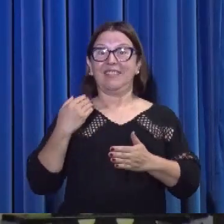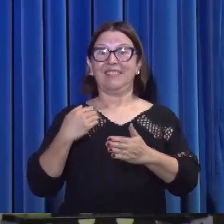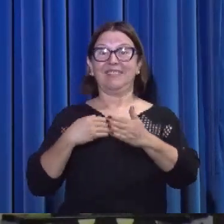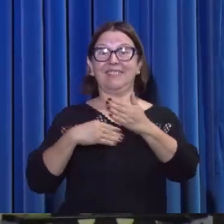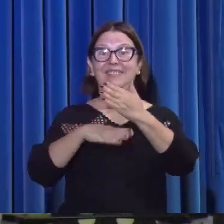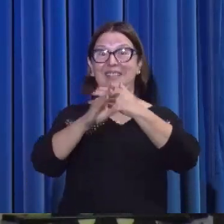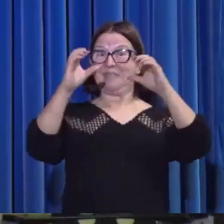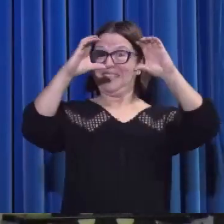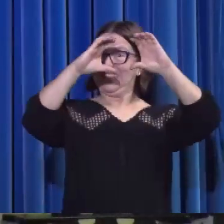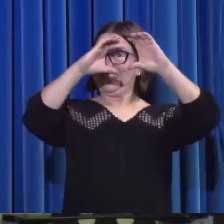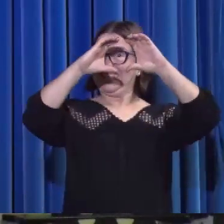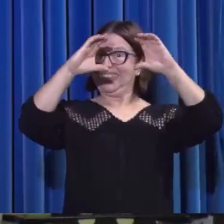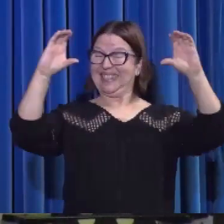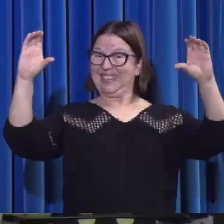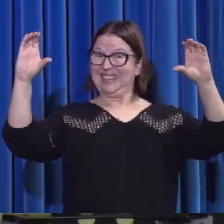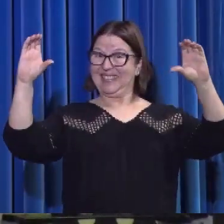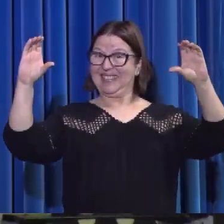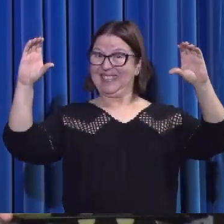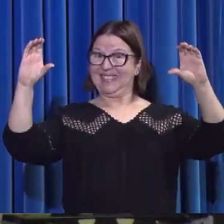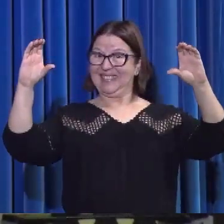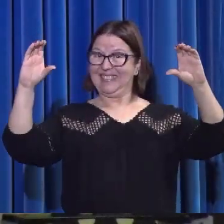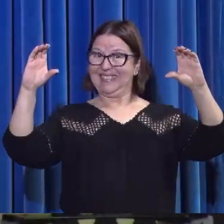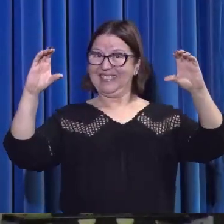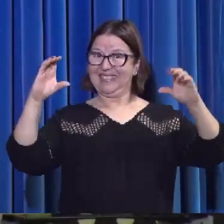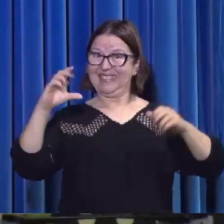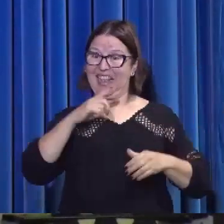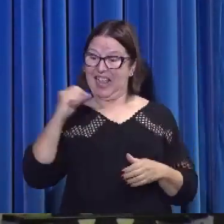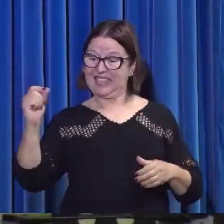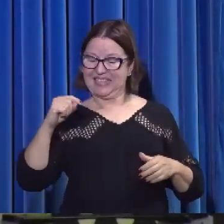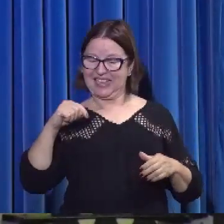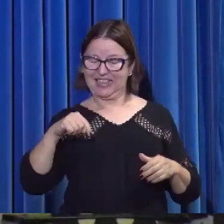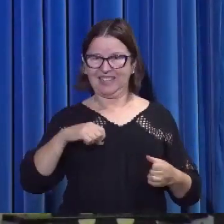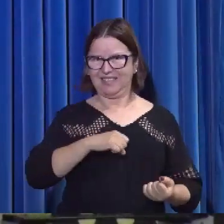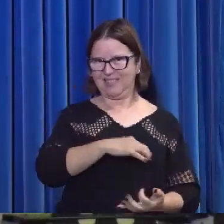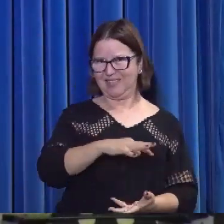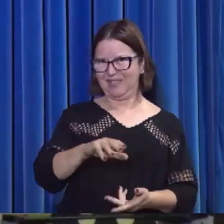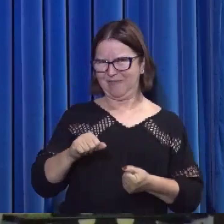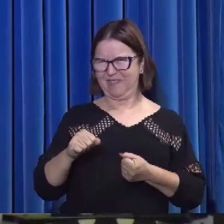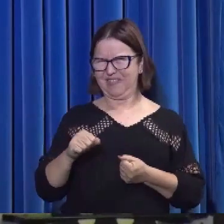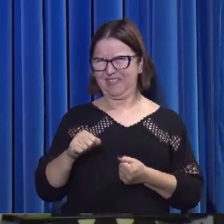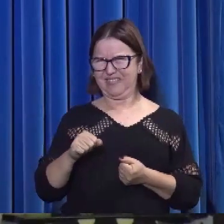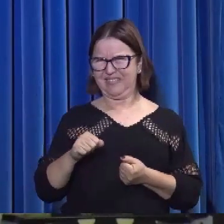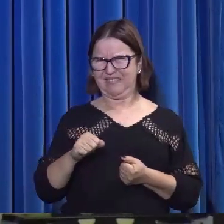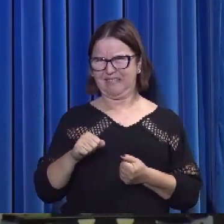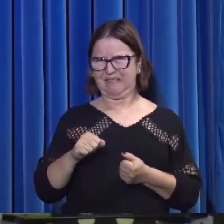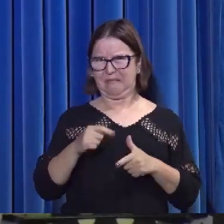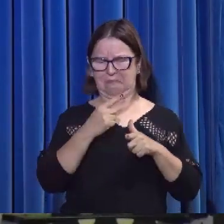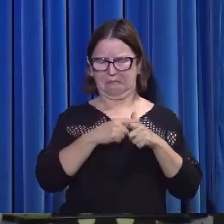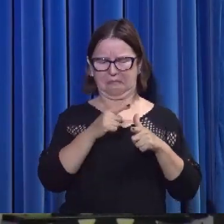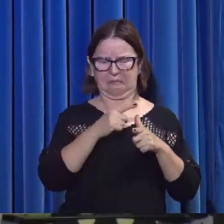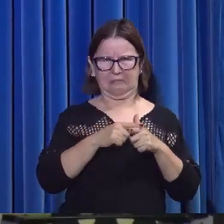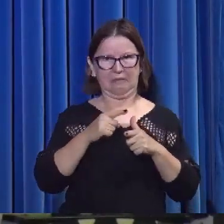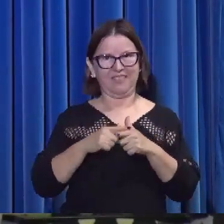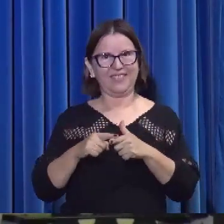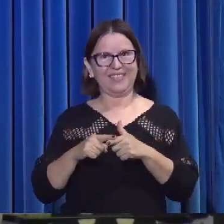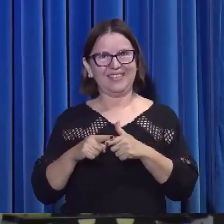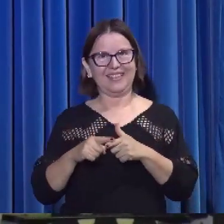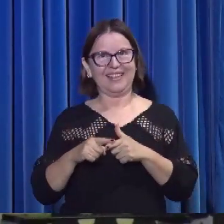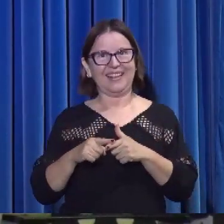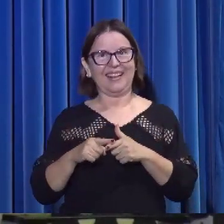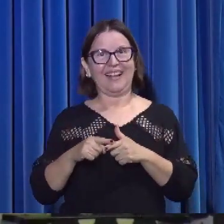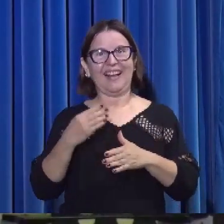para o cristão é sair de um mundo corrompido, é sair de um mundo complicado para